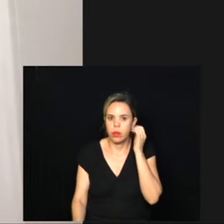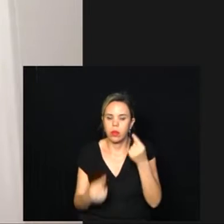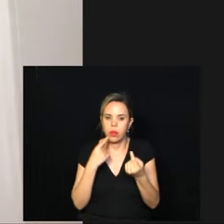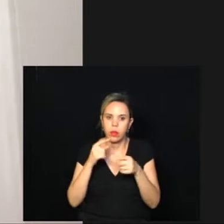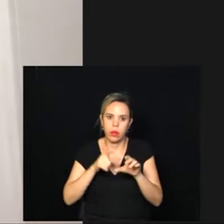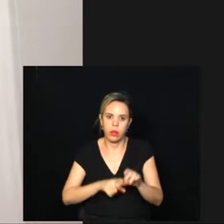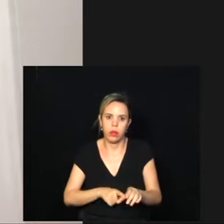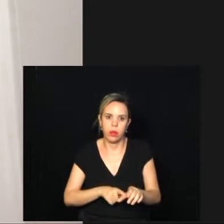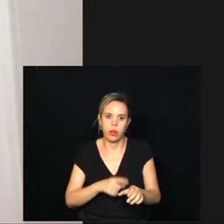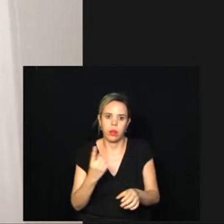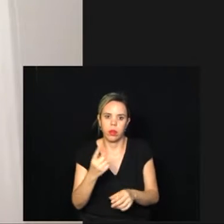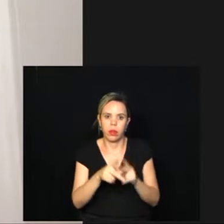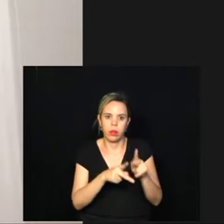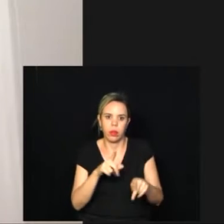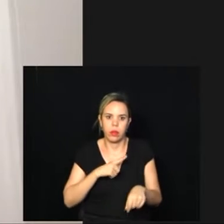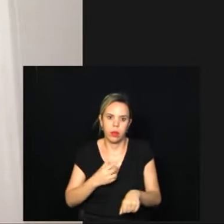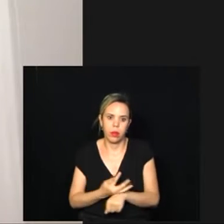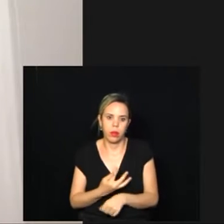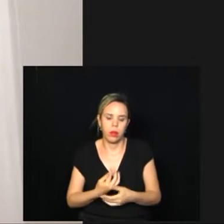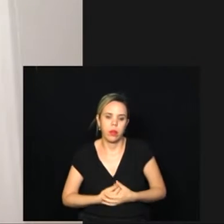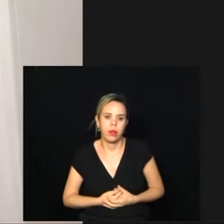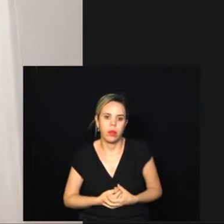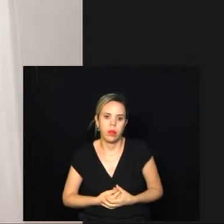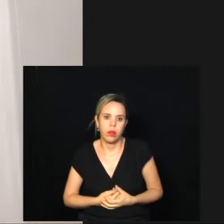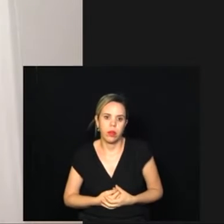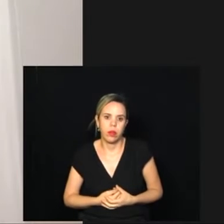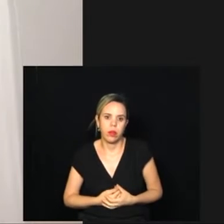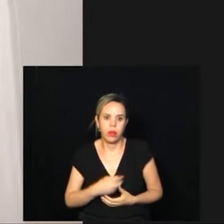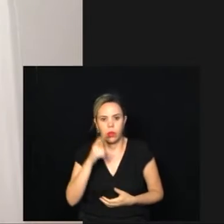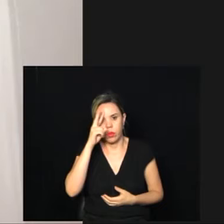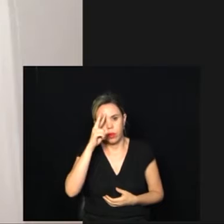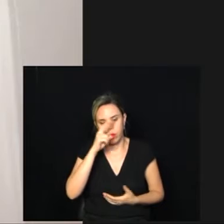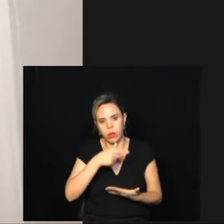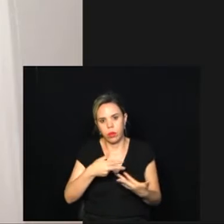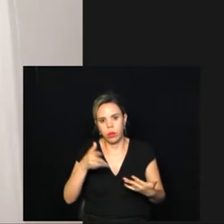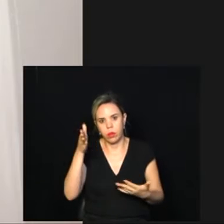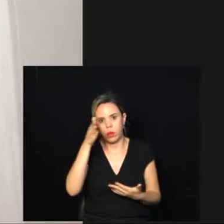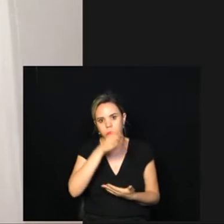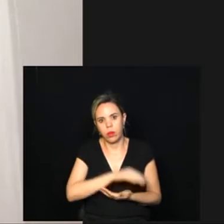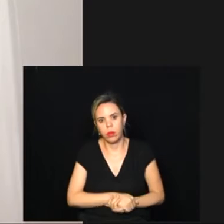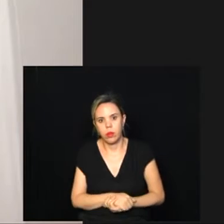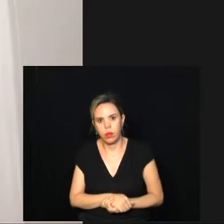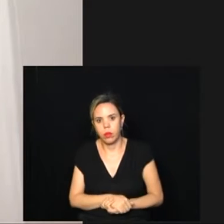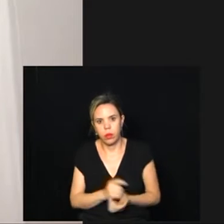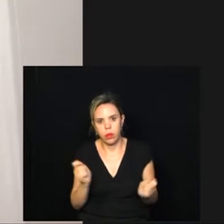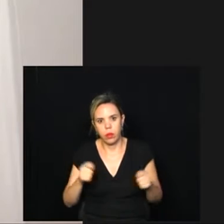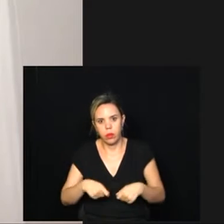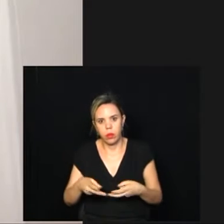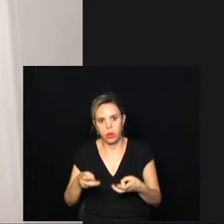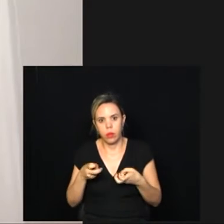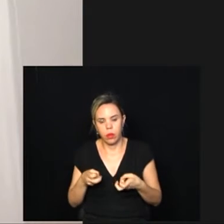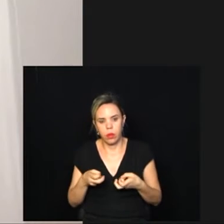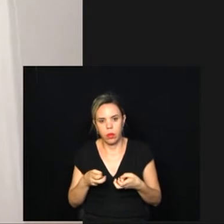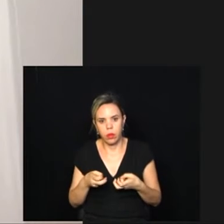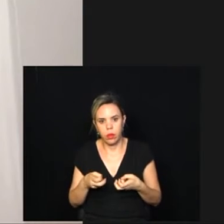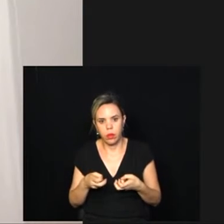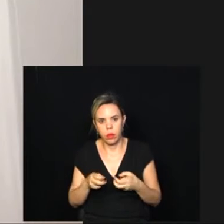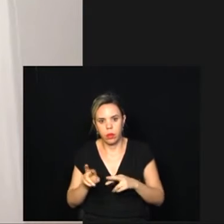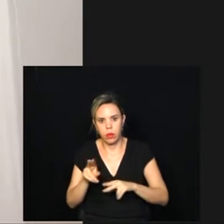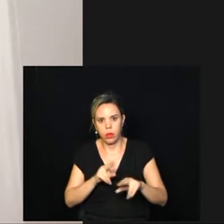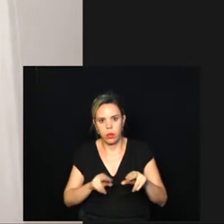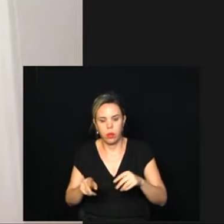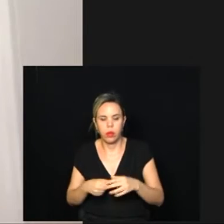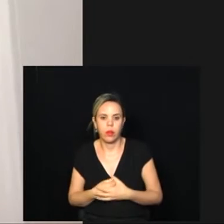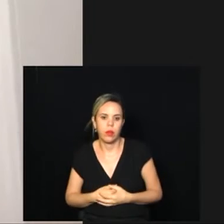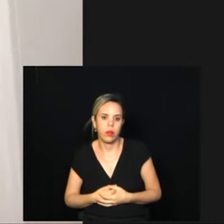da realidade que cada pessoa está passando, né? E como a minha história tem vários pontos, dá para ver de vários ângulos diferentes,